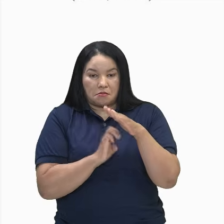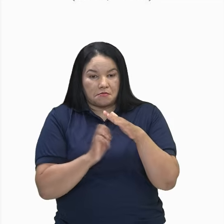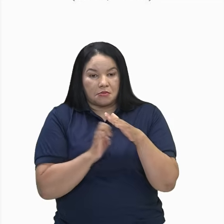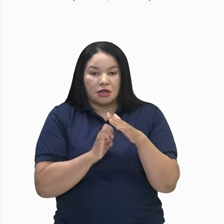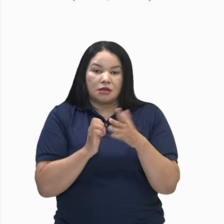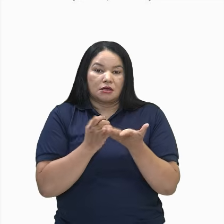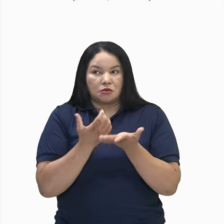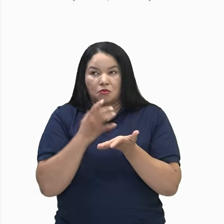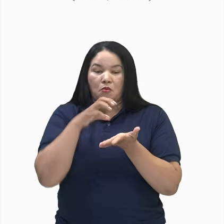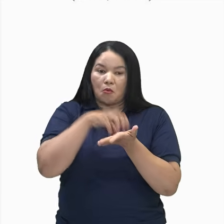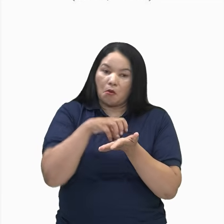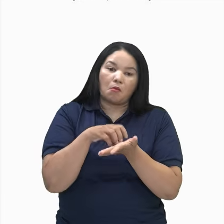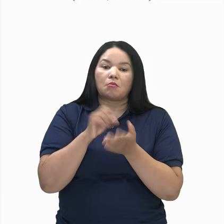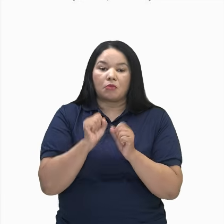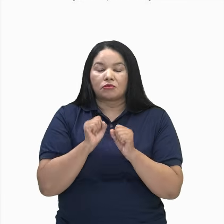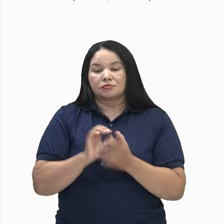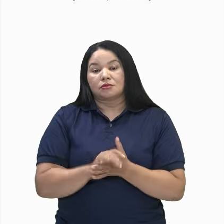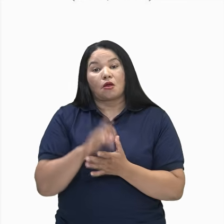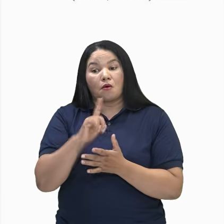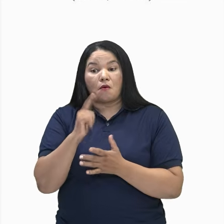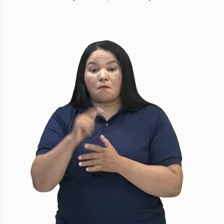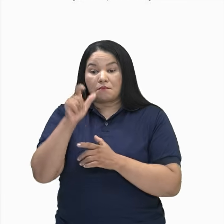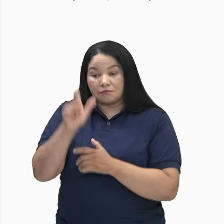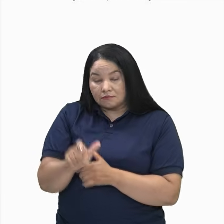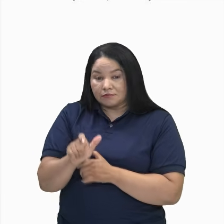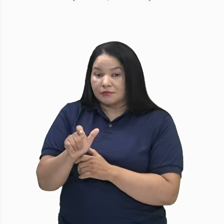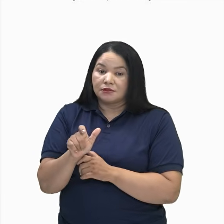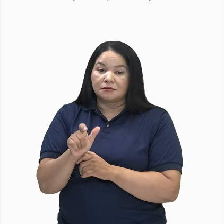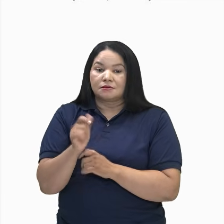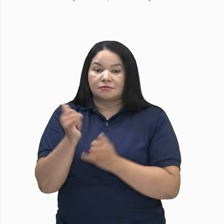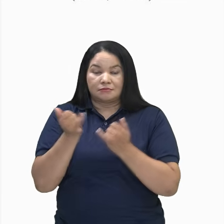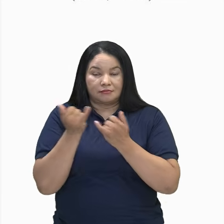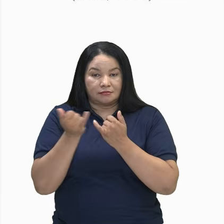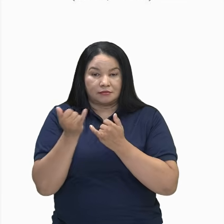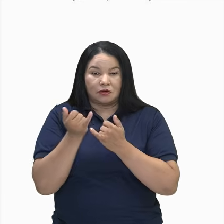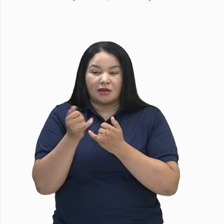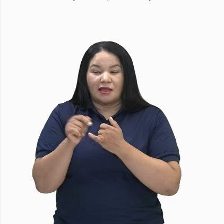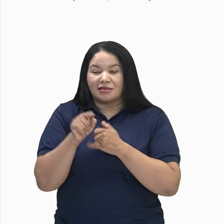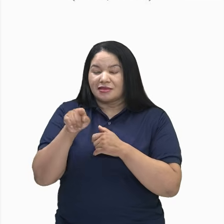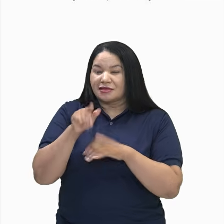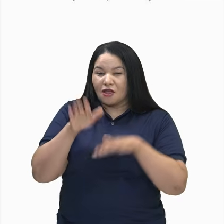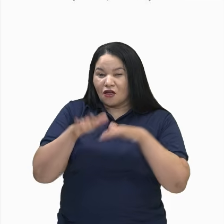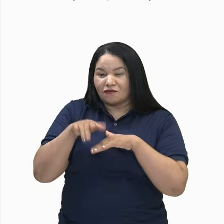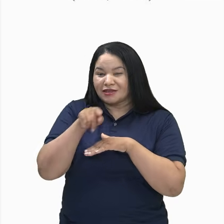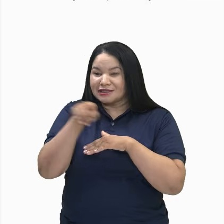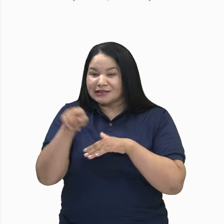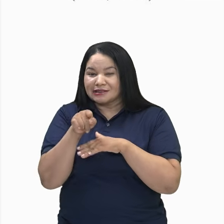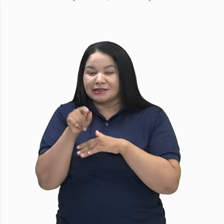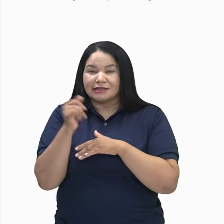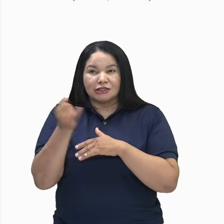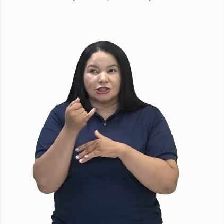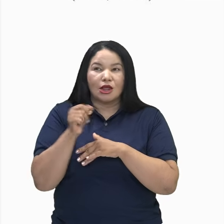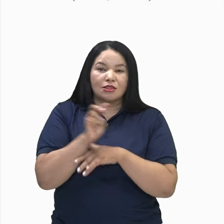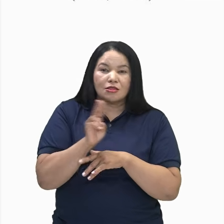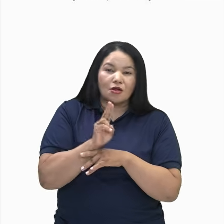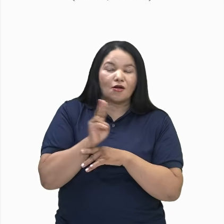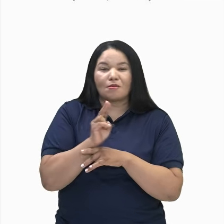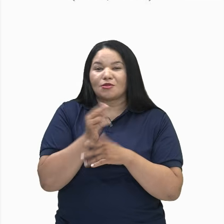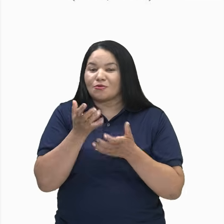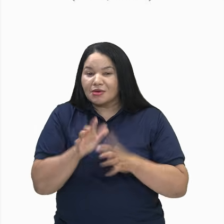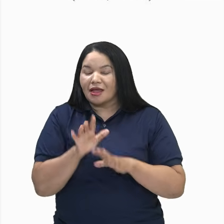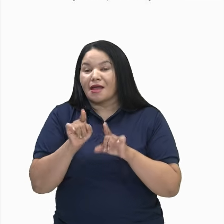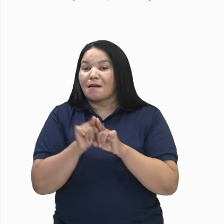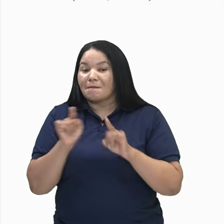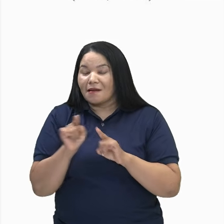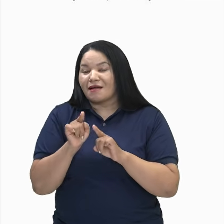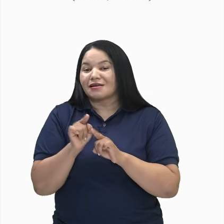né? Oficiosas, de repente, aquela que não quer se comprometer, não quer deixar transparecer que